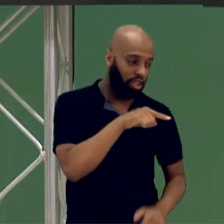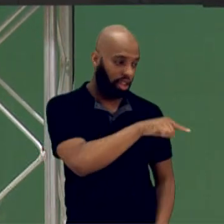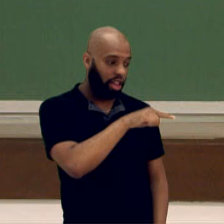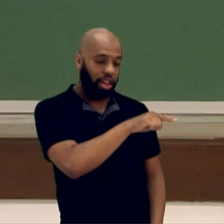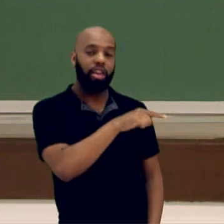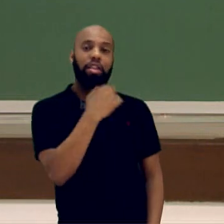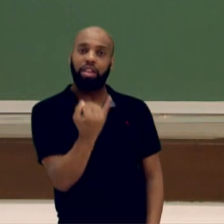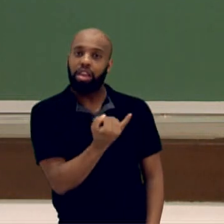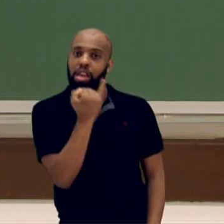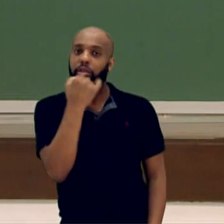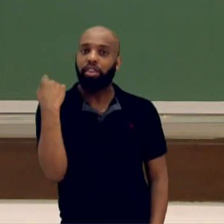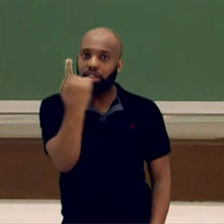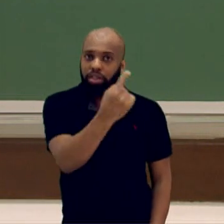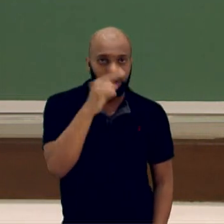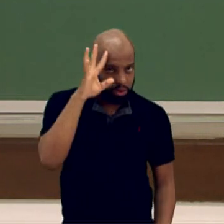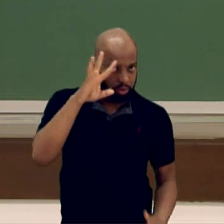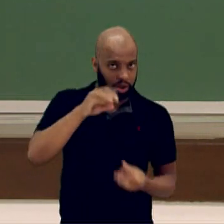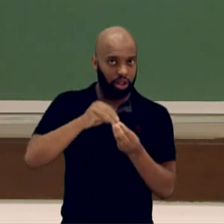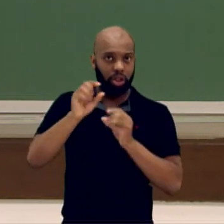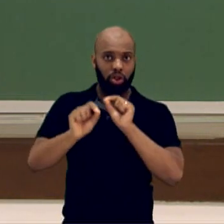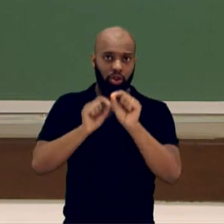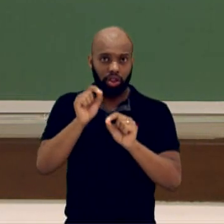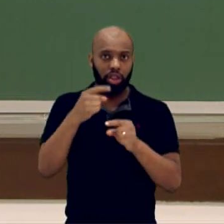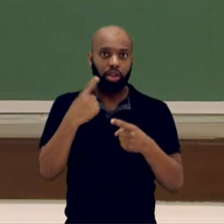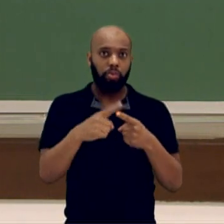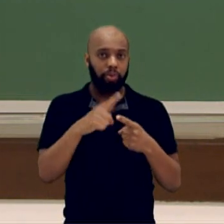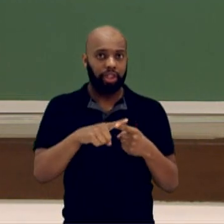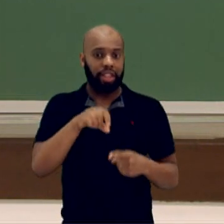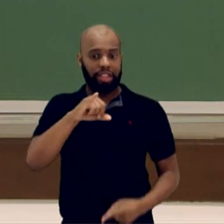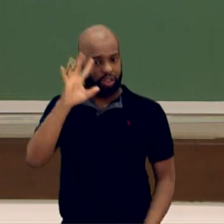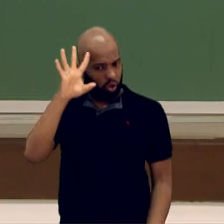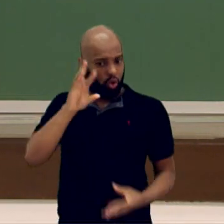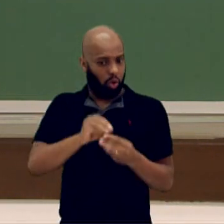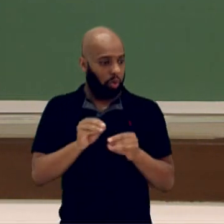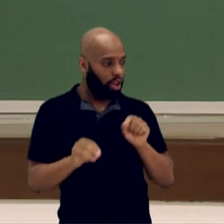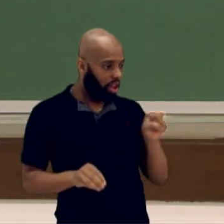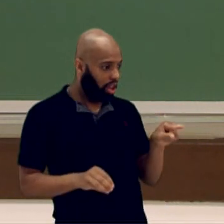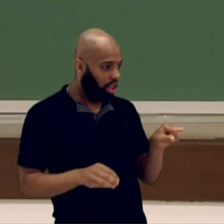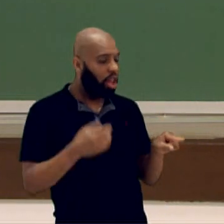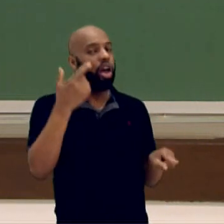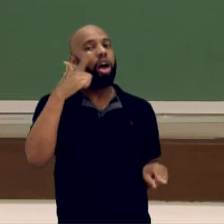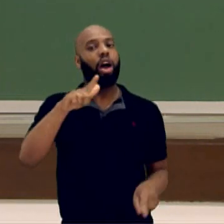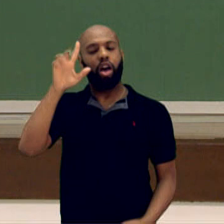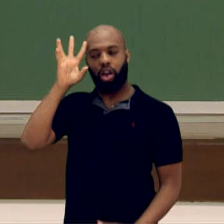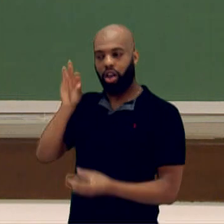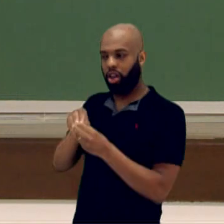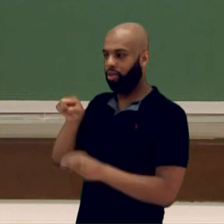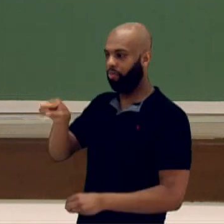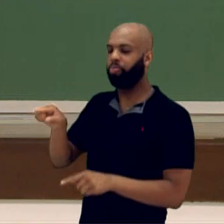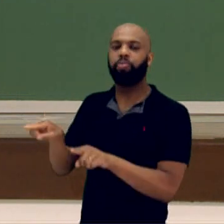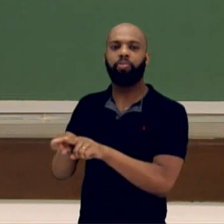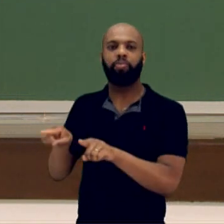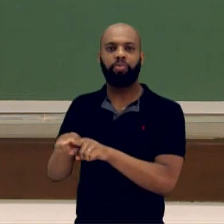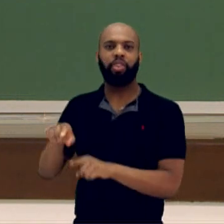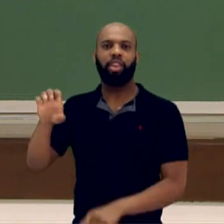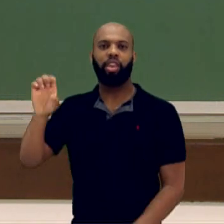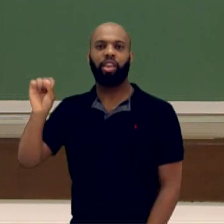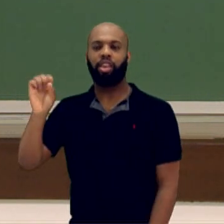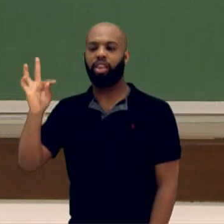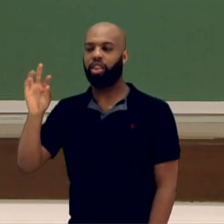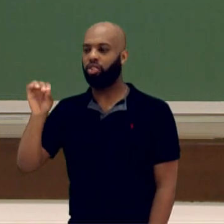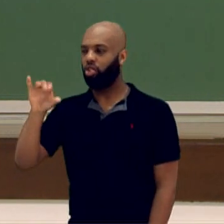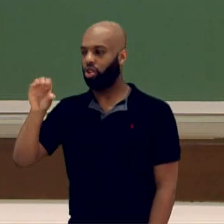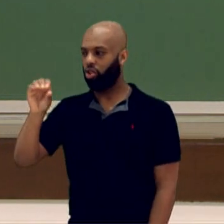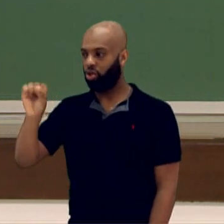e é importante a gente entender ela, porque através do entendimento do Epicuro, nós entendemos melhor os estoicos. Por quê? Porque eles vão ter